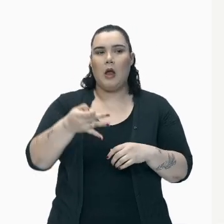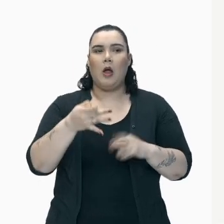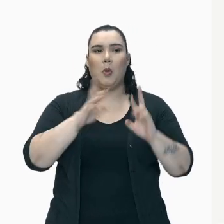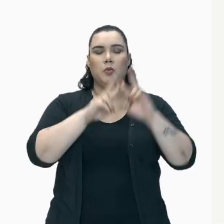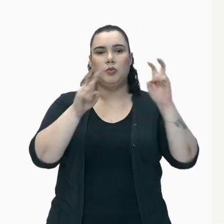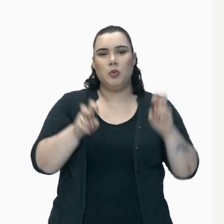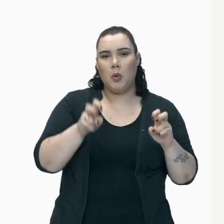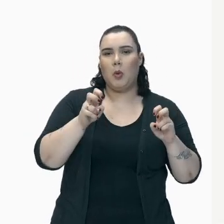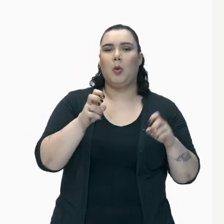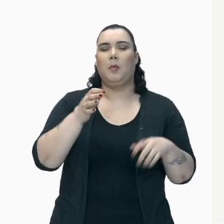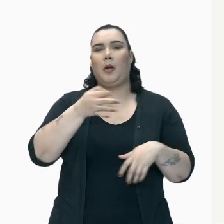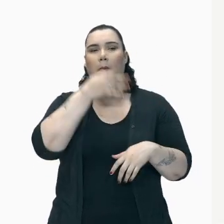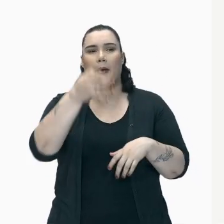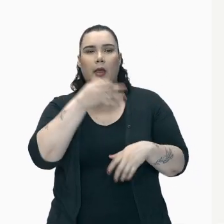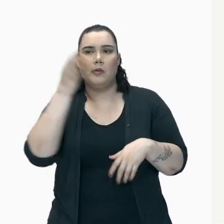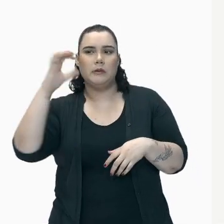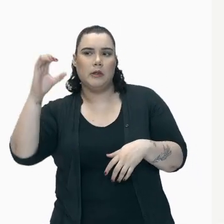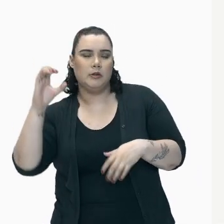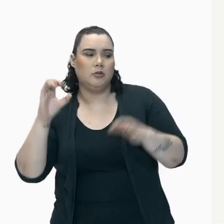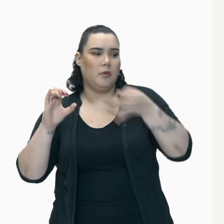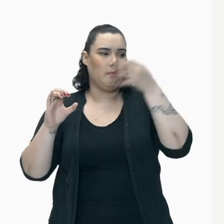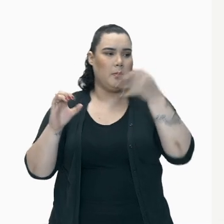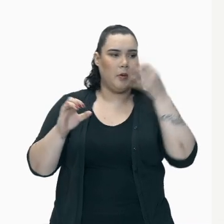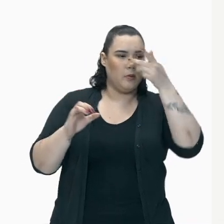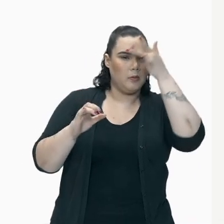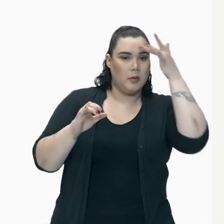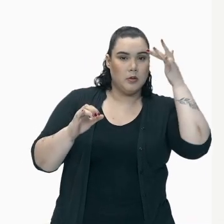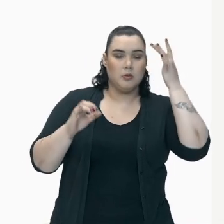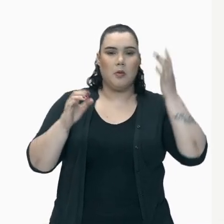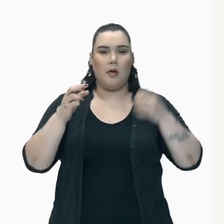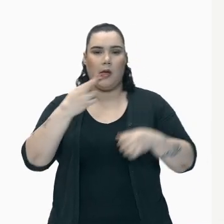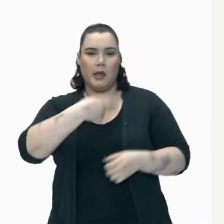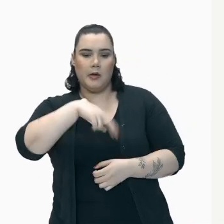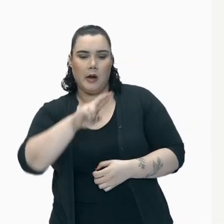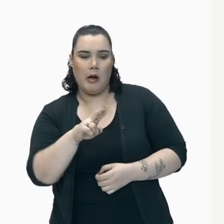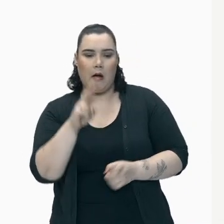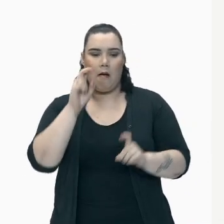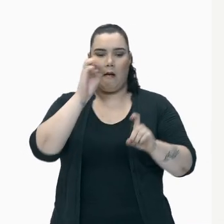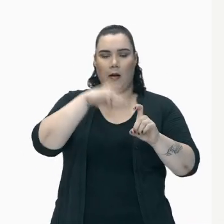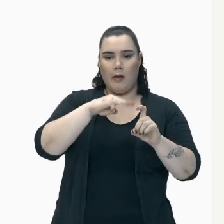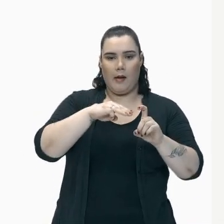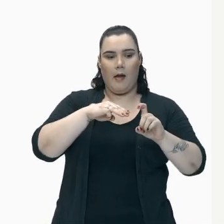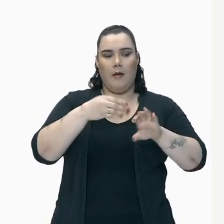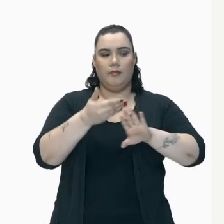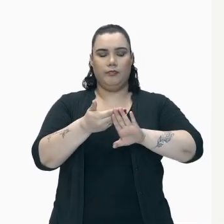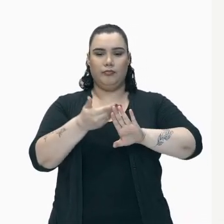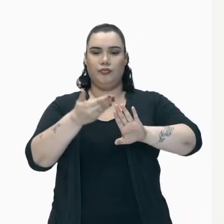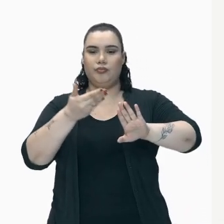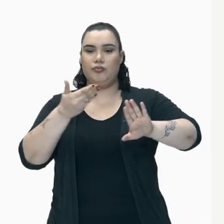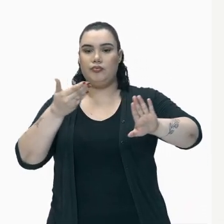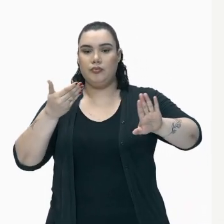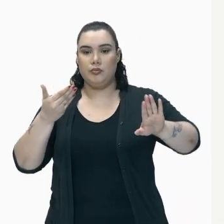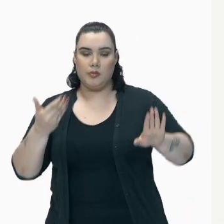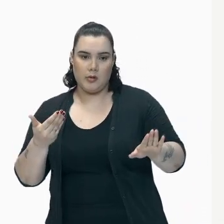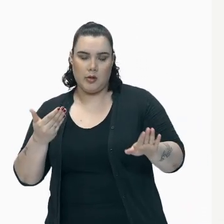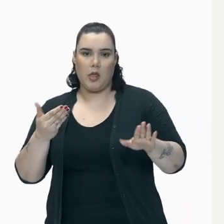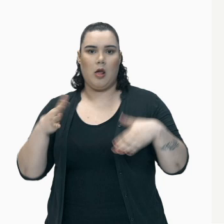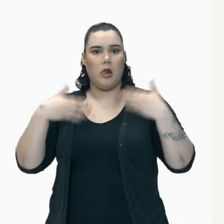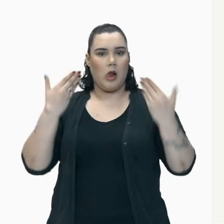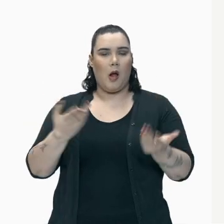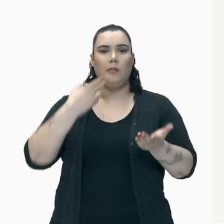comum e das religiões e das lendas, né? A astronomia foi se tornando realmente uma